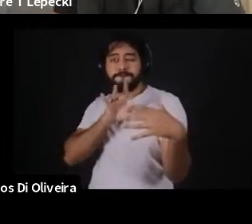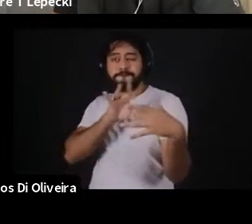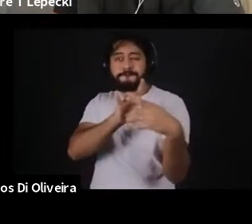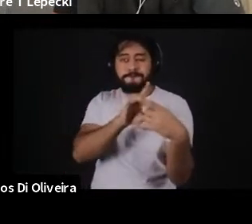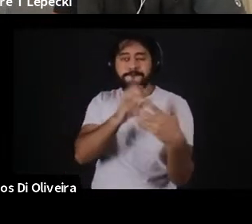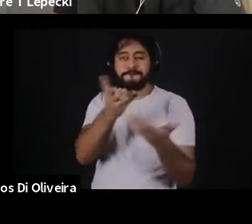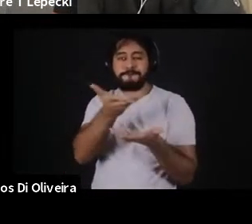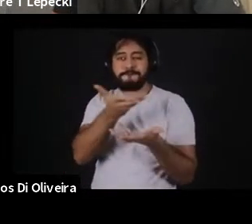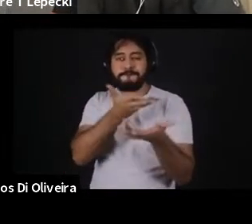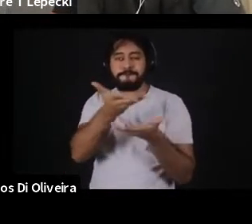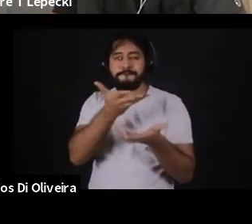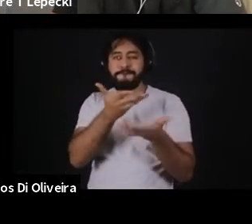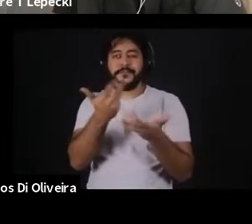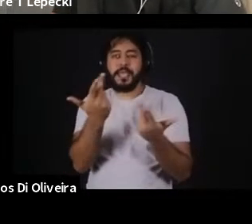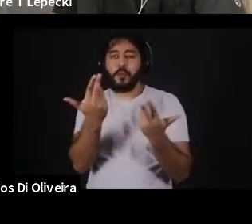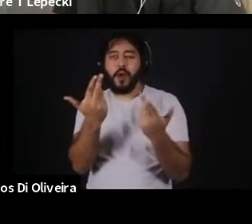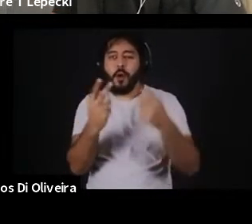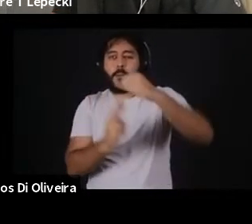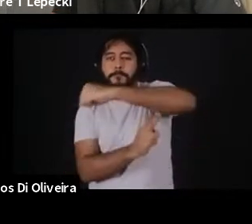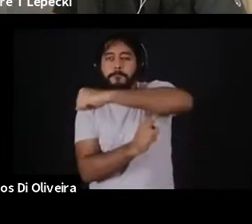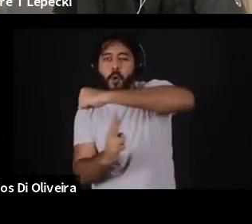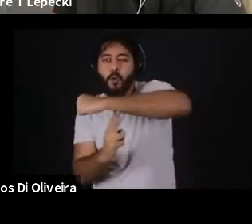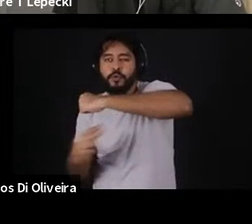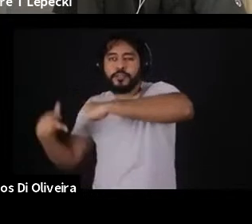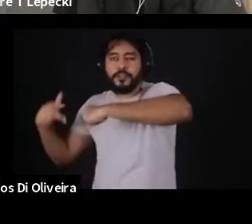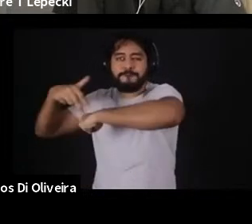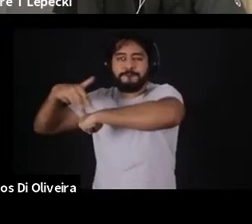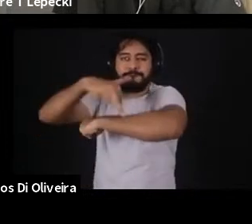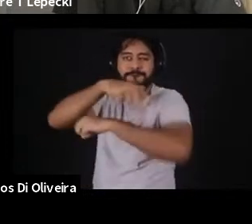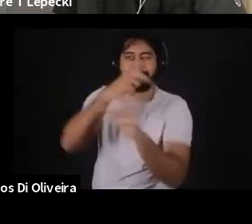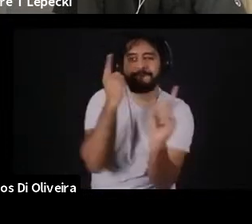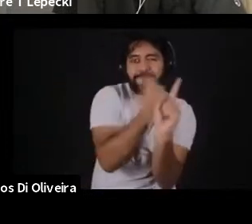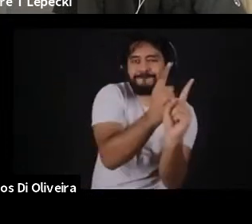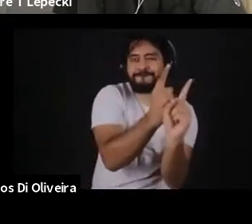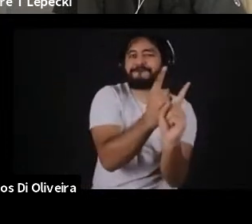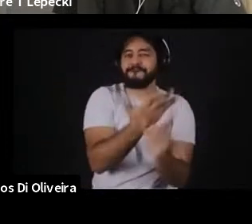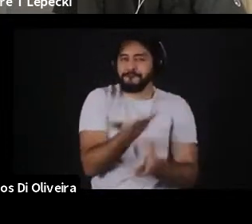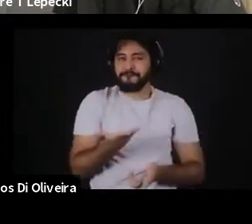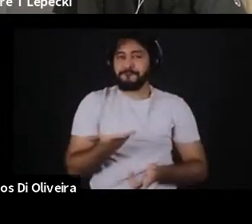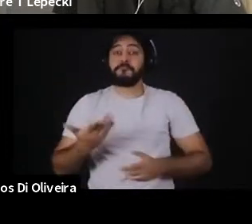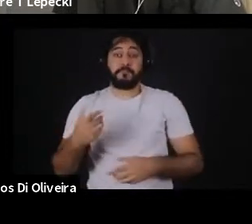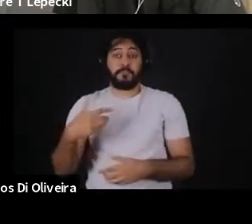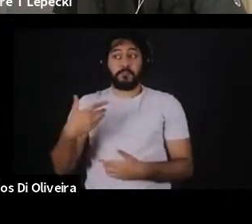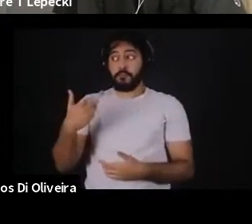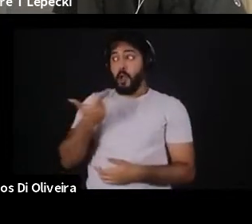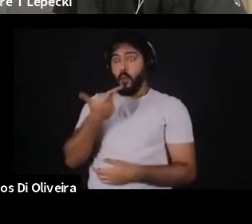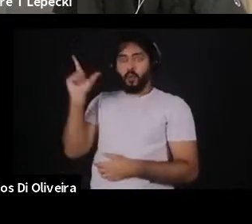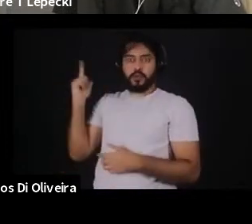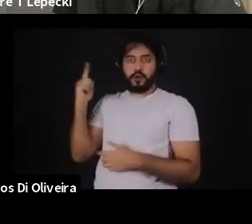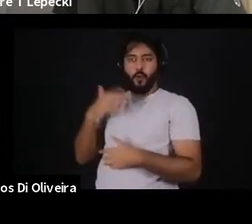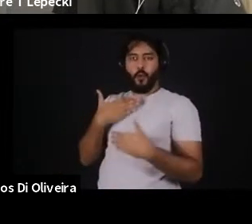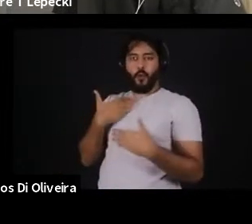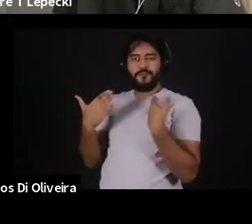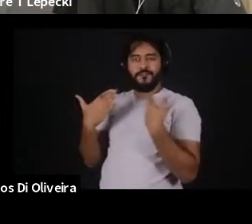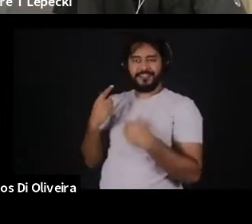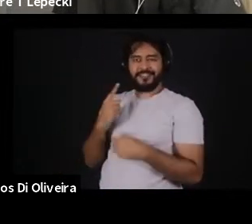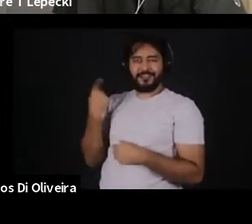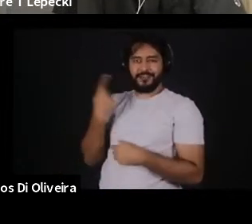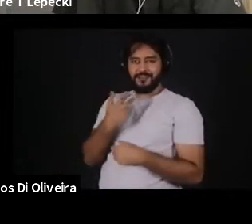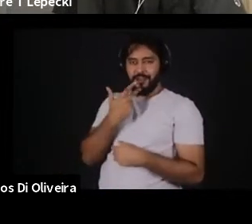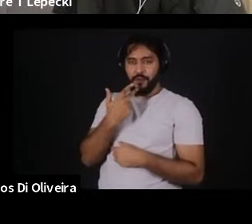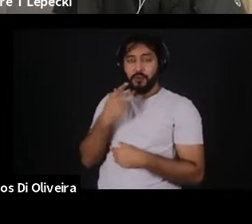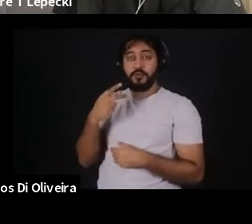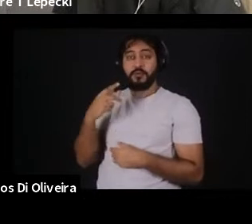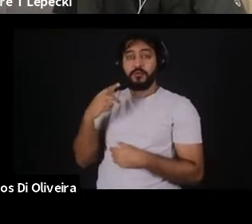erguida. Como a gente falou na nossa outra conversa, o seu nome apareceu, eu faço uma breve menção